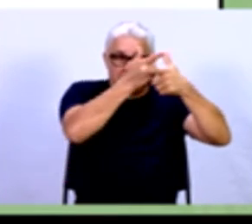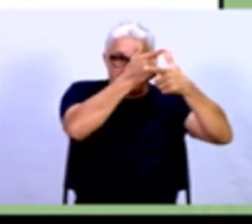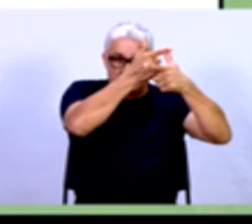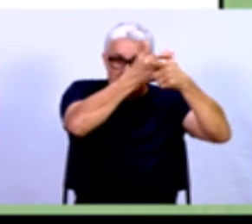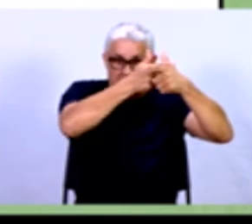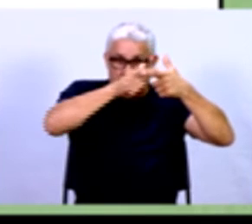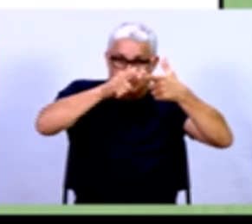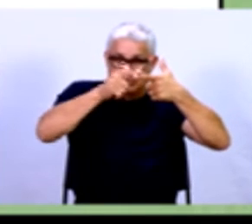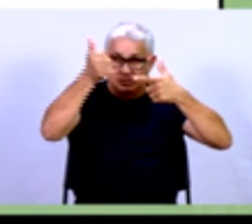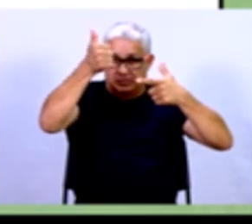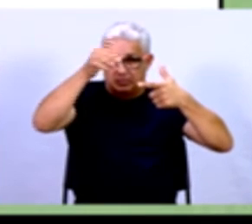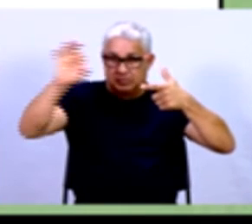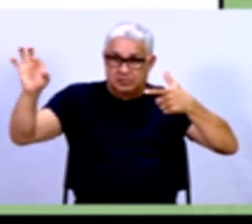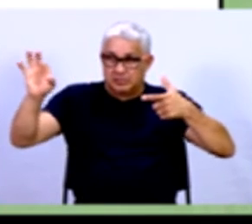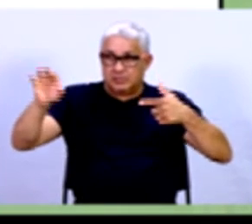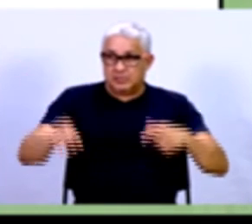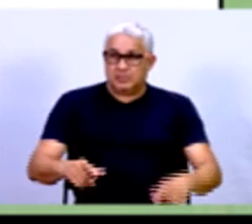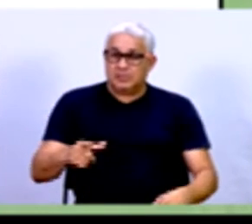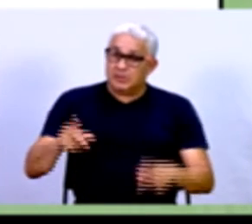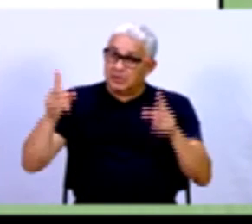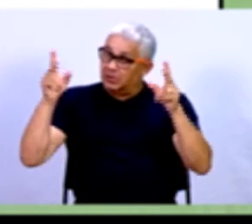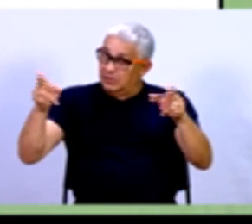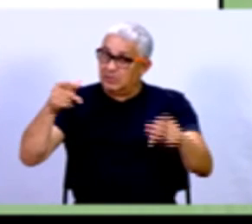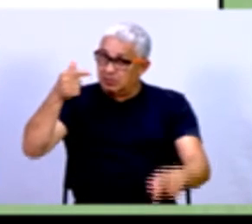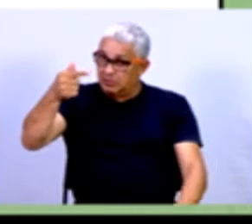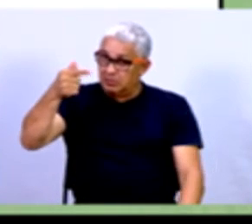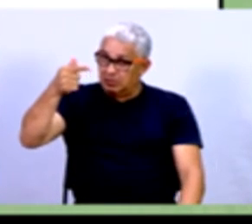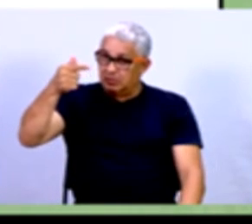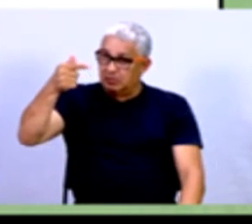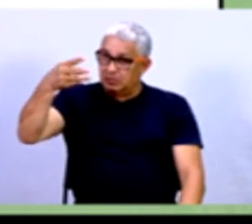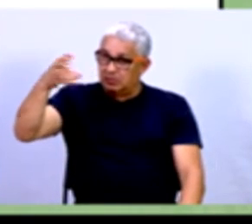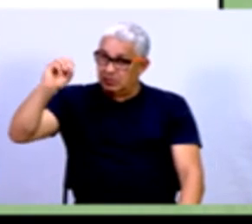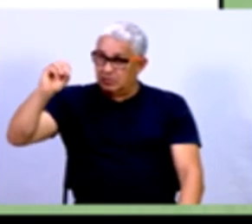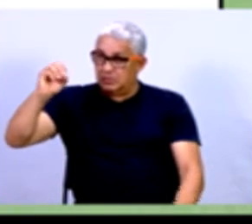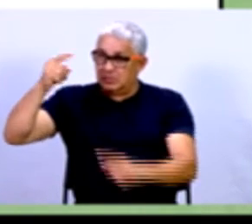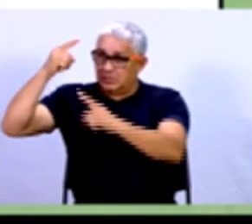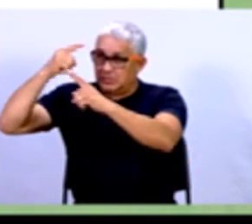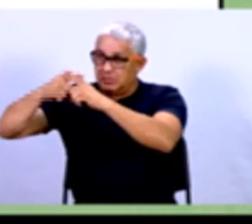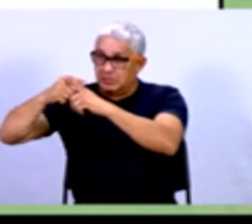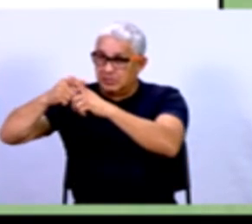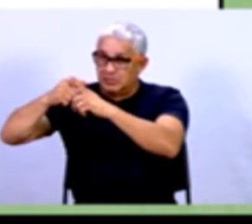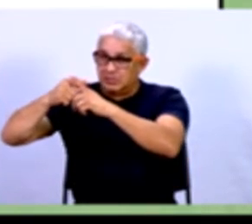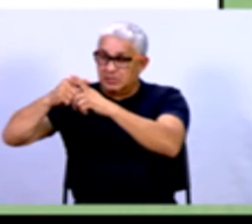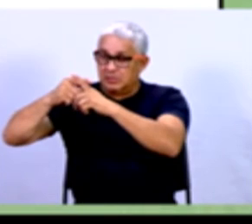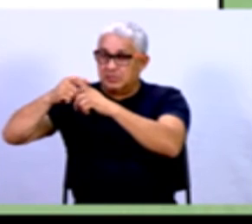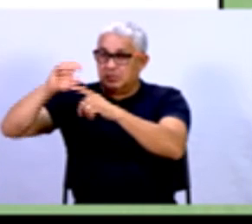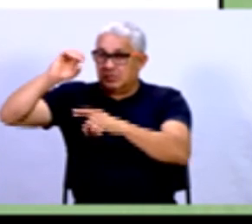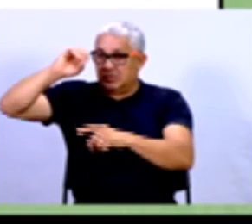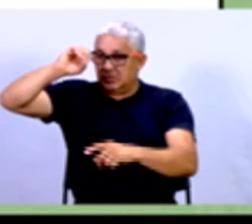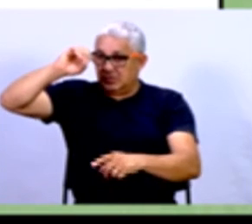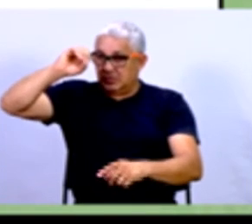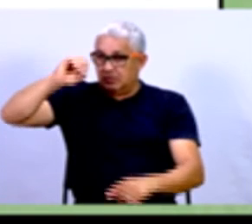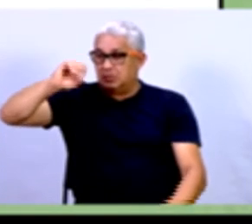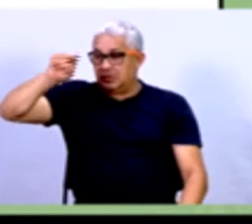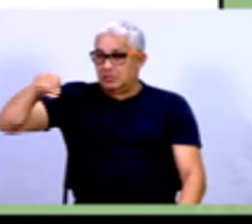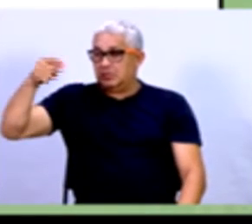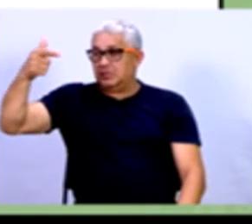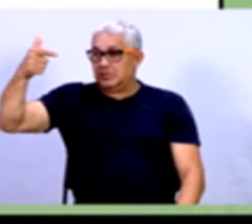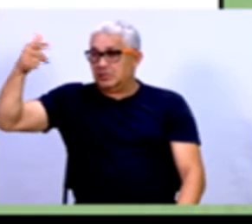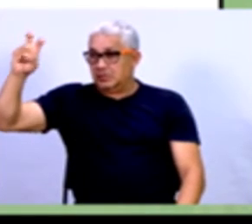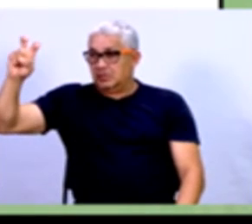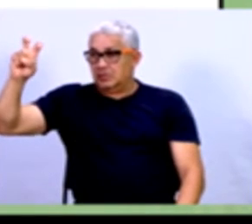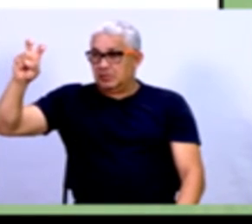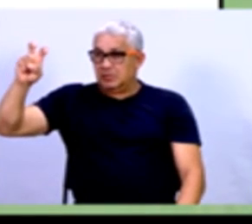pessoal. Então, a gente tem igual a 730 vezes 0,25. Né?